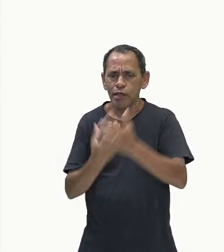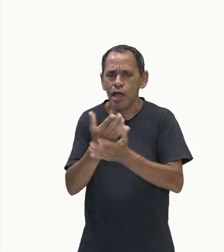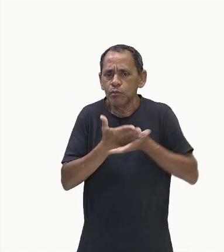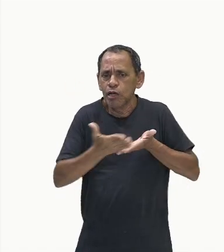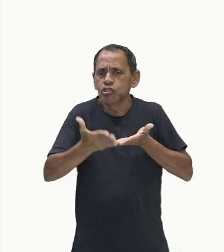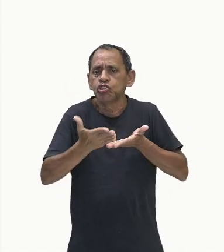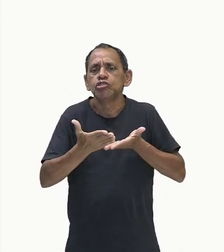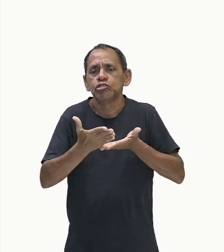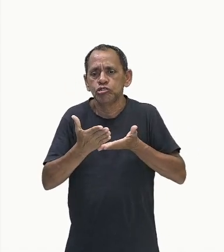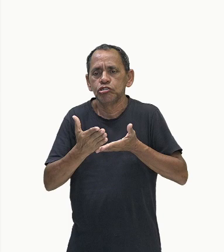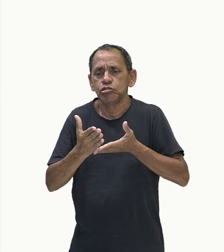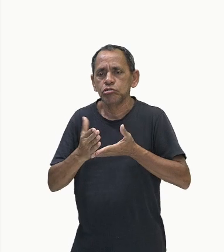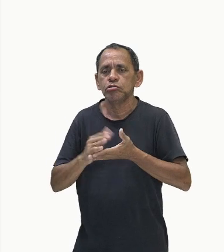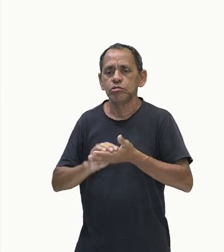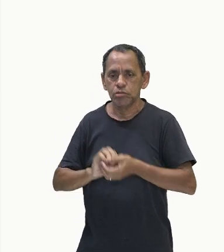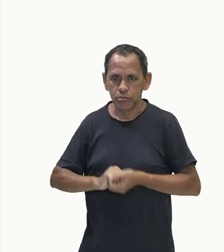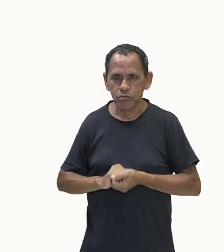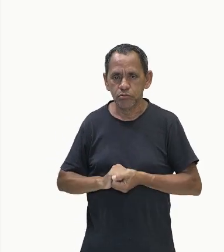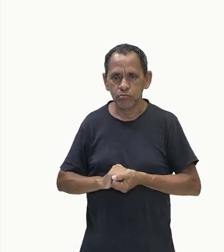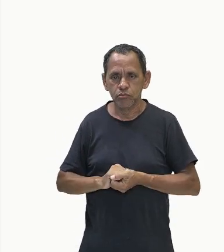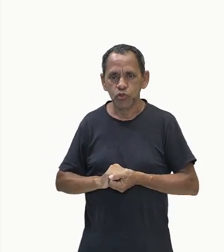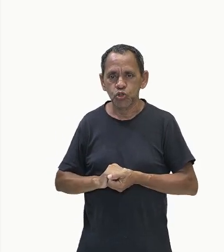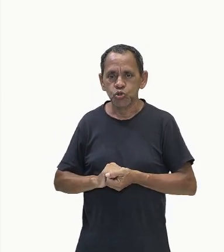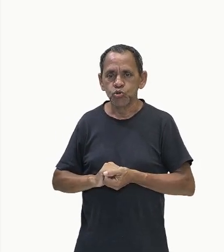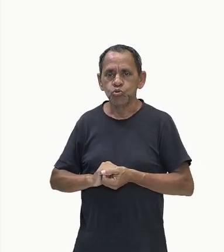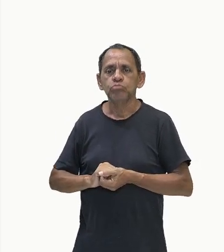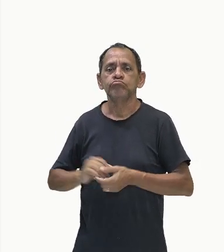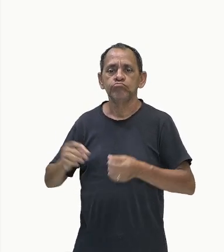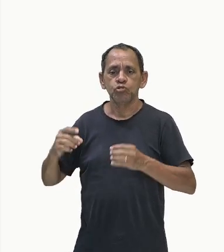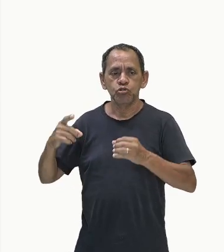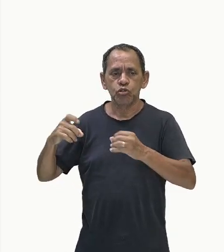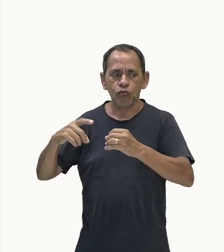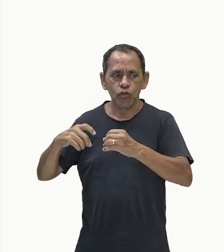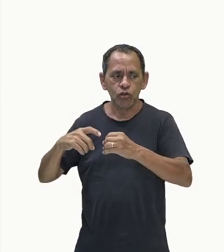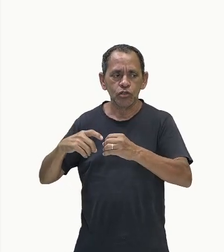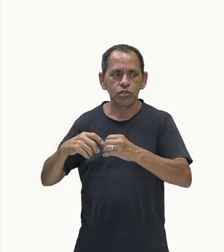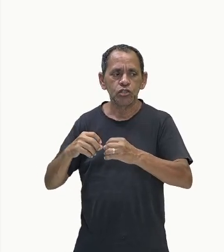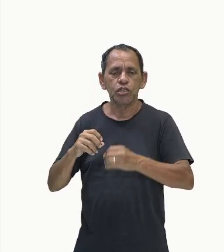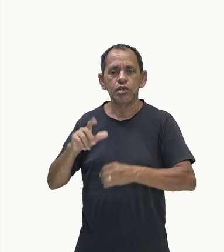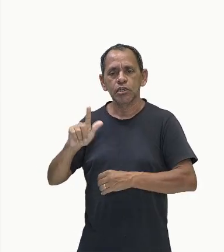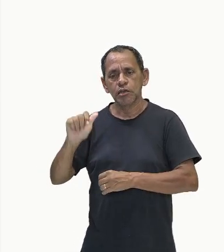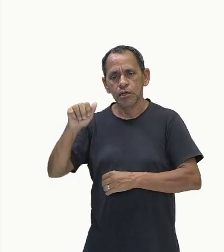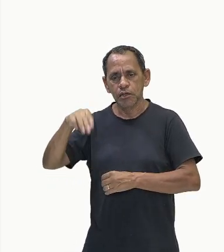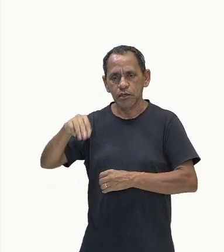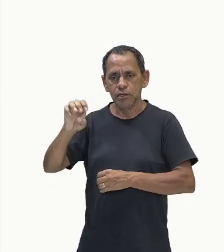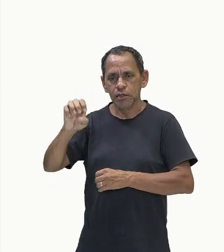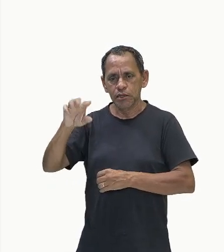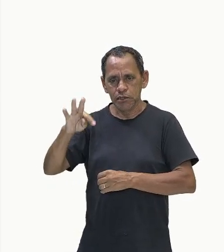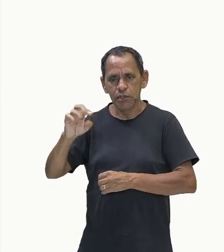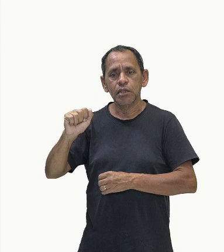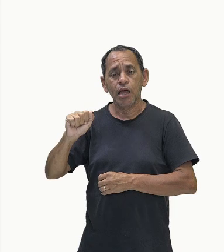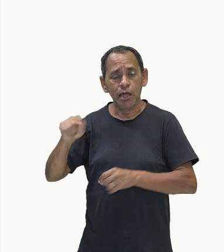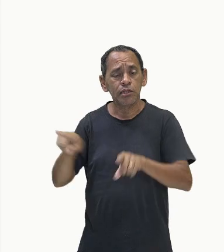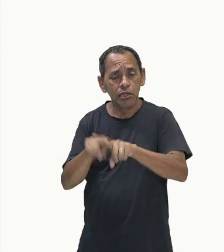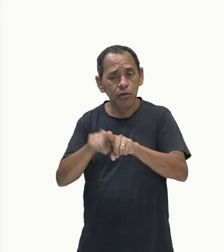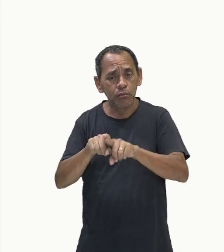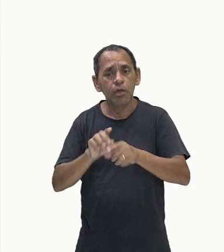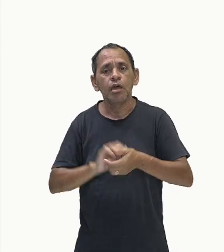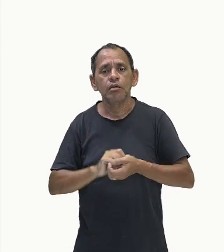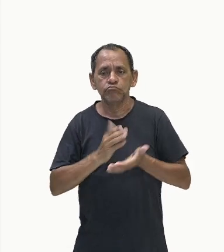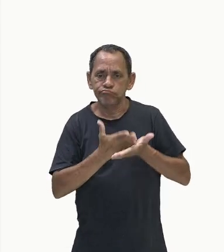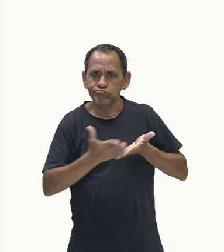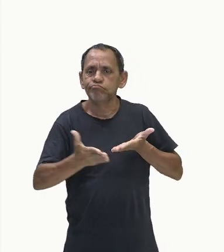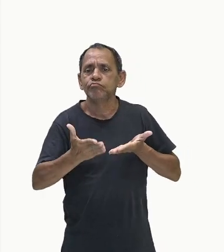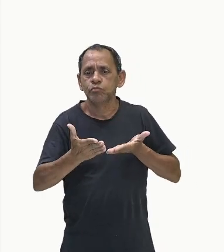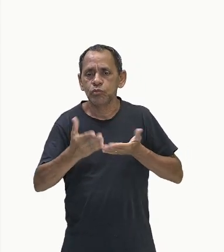da fecundação de gametas, né? Assim, cada metade dos genes provém também daquela